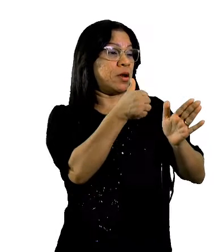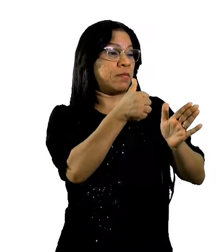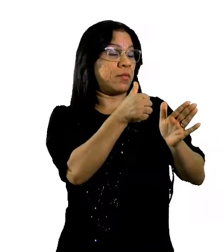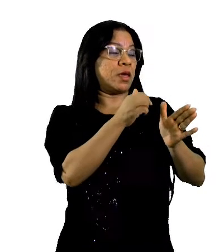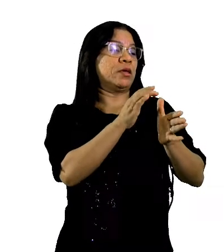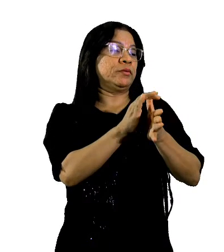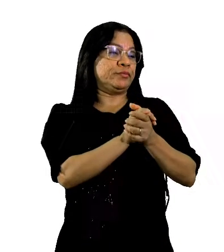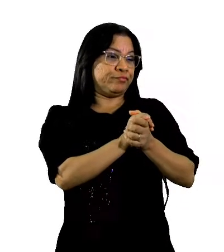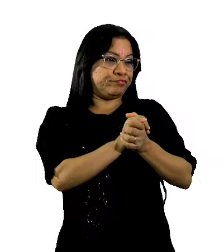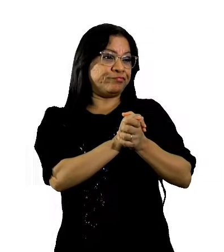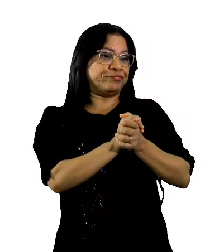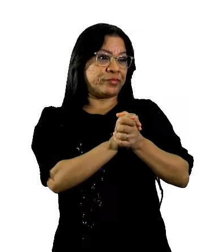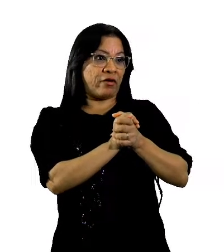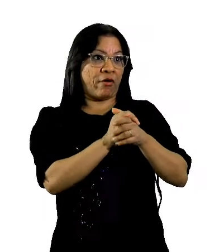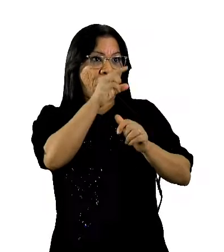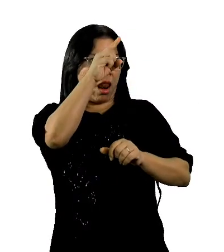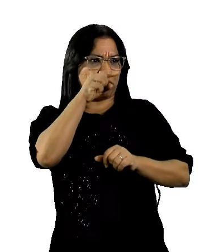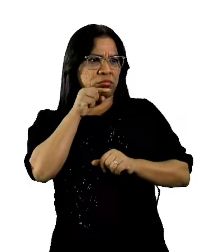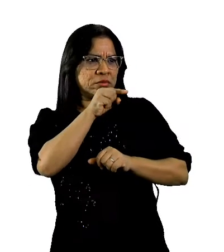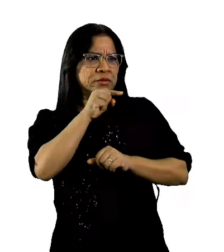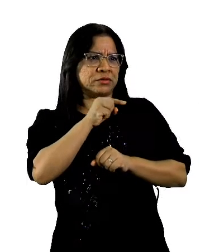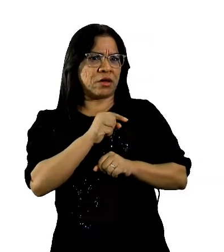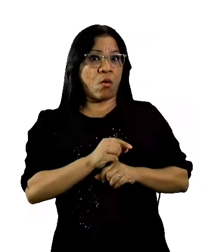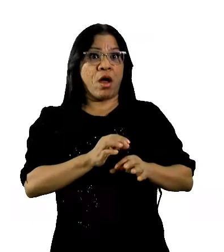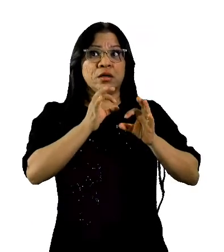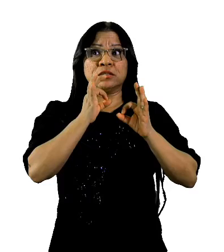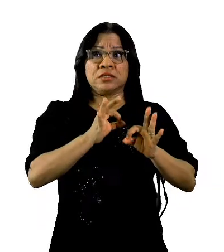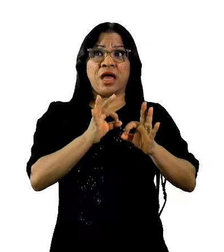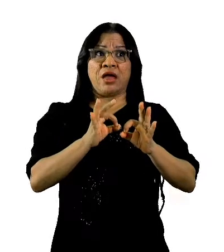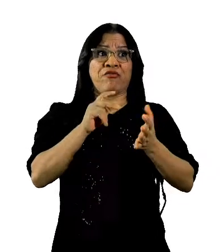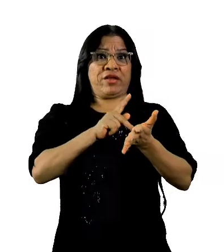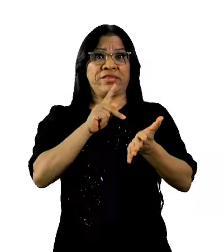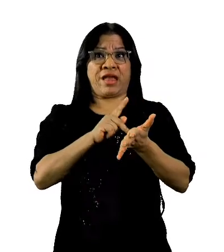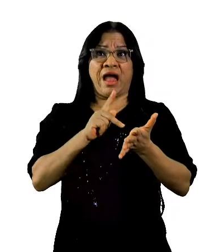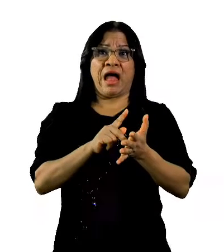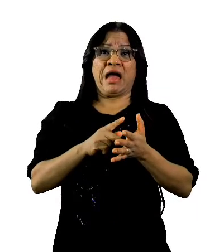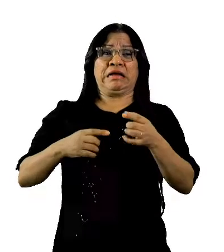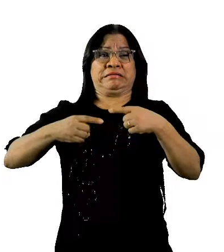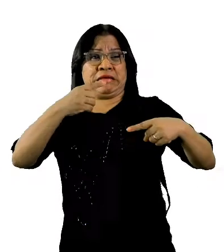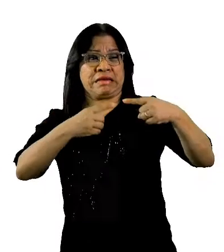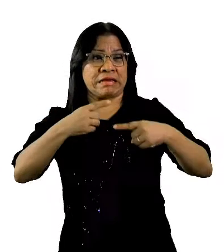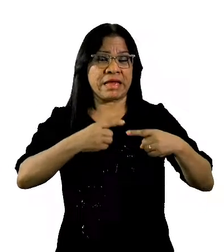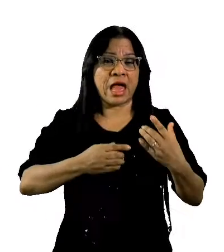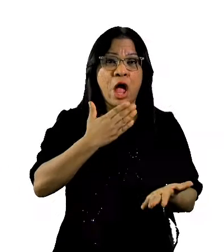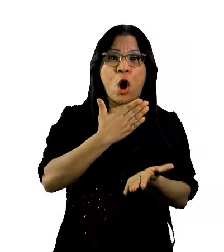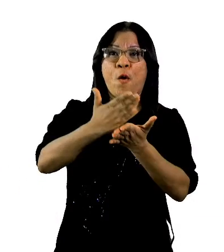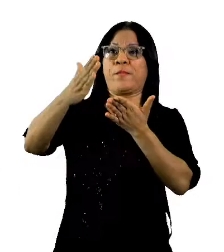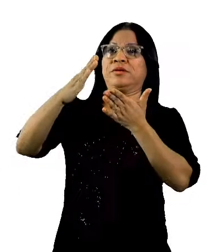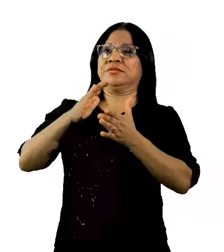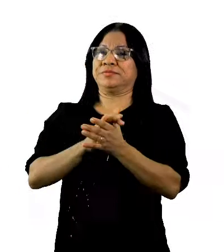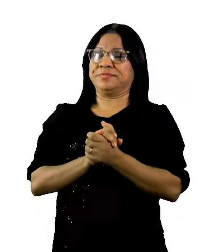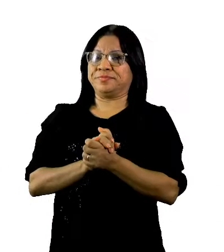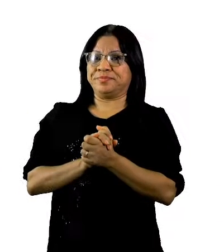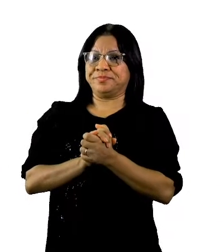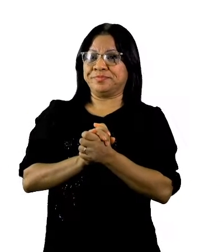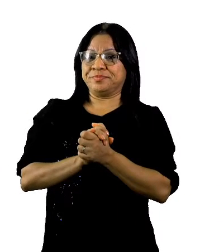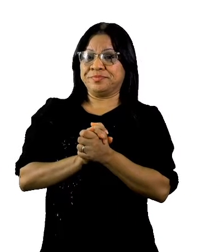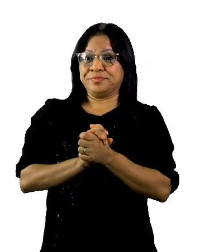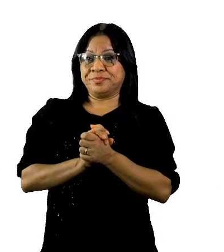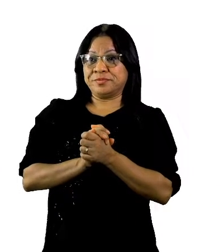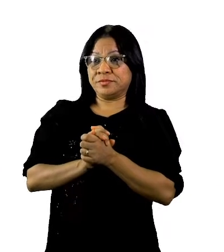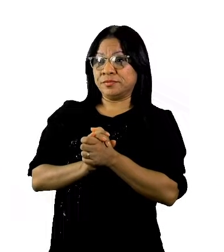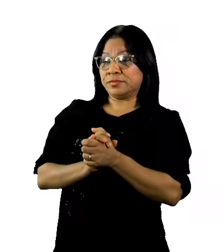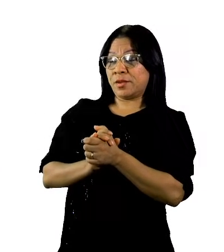guerra começou. Olha nós aí de novo, disseram as aspas. Pois eu